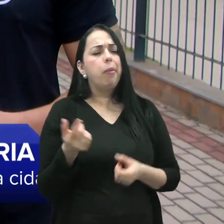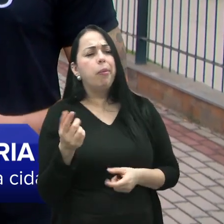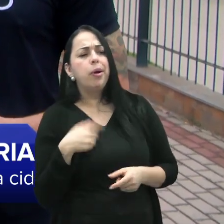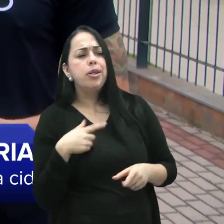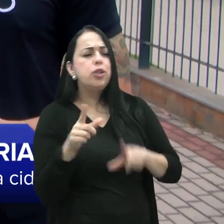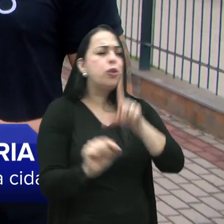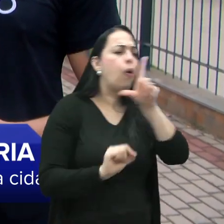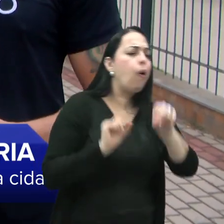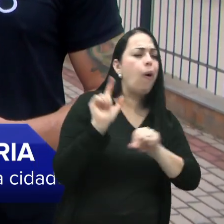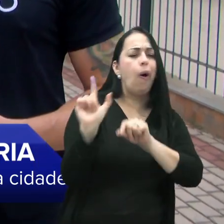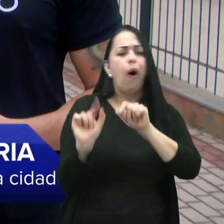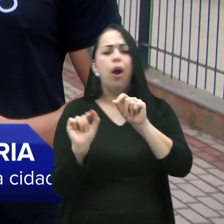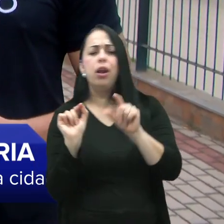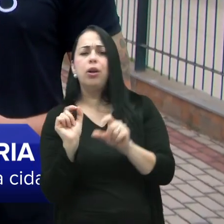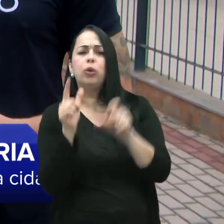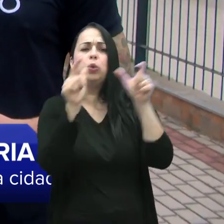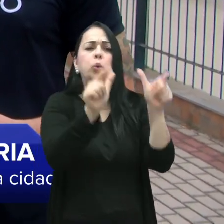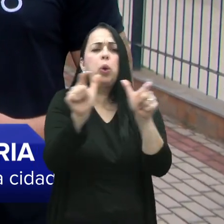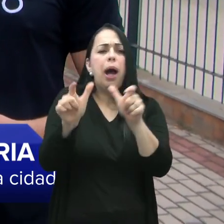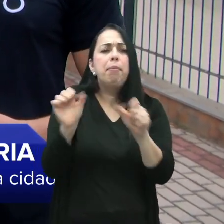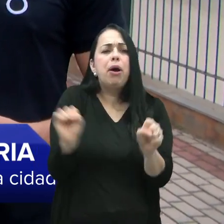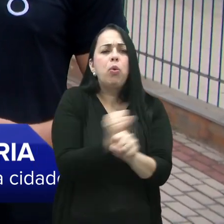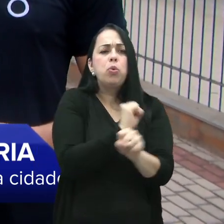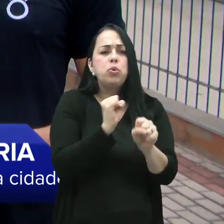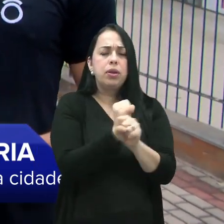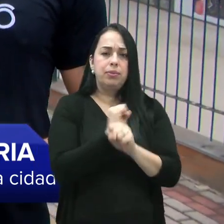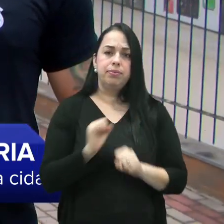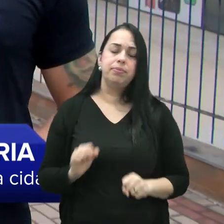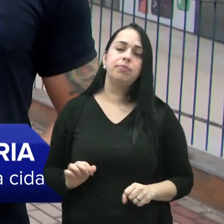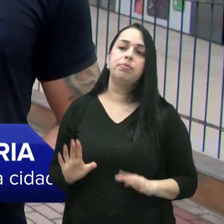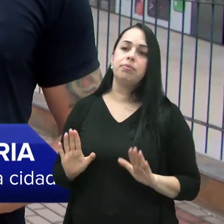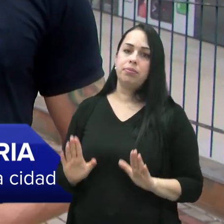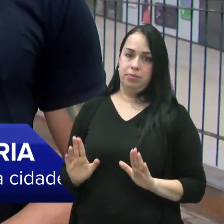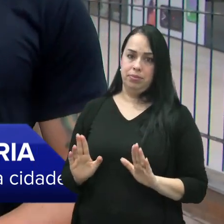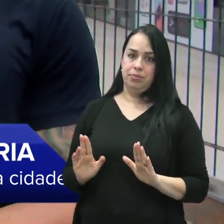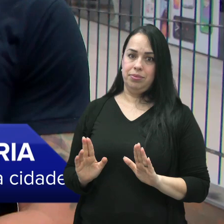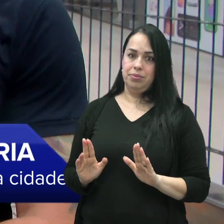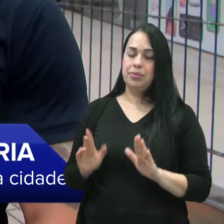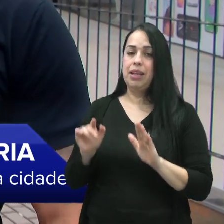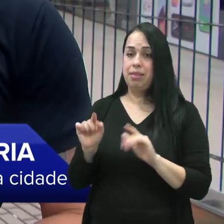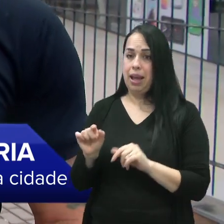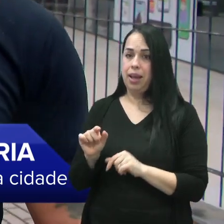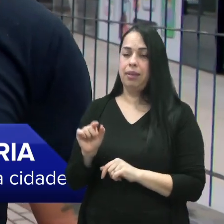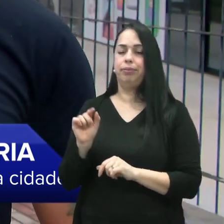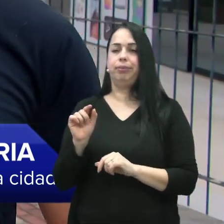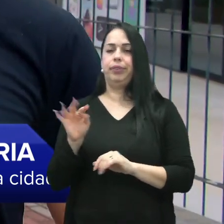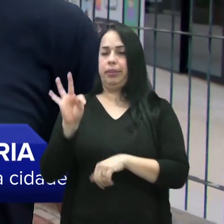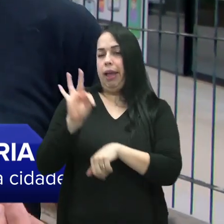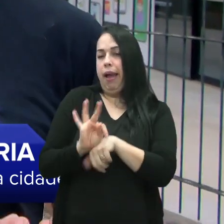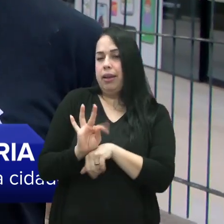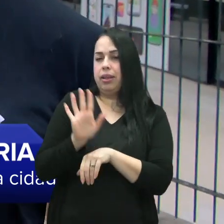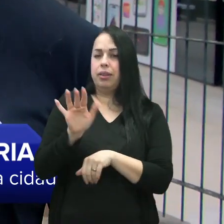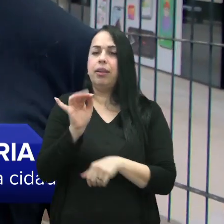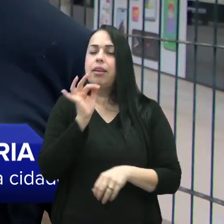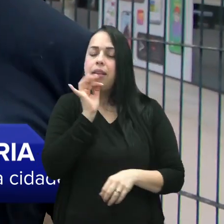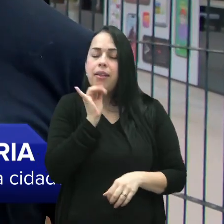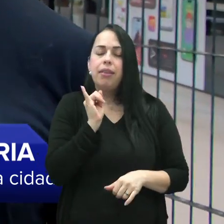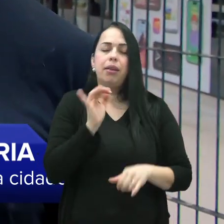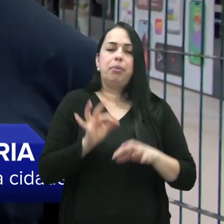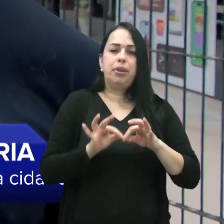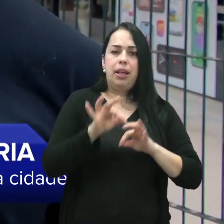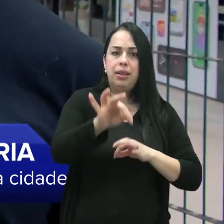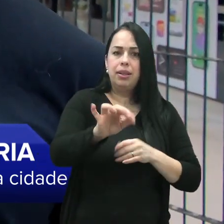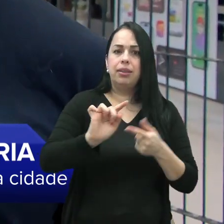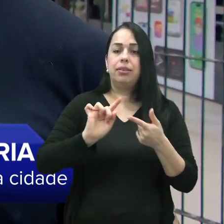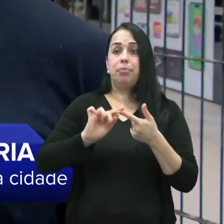malha cicloviária, né? Que critérios precisam ser levados em consideração? Olha, tem critérios técnicos de construção, então você tem dimensões mínimas, tem o